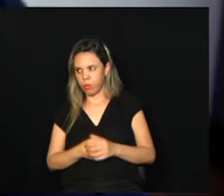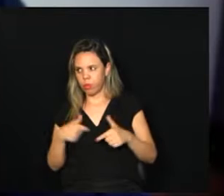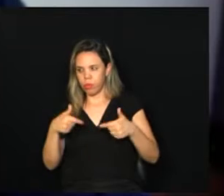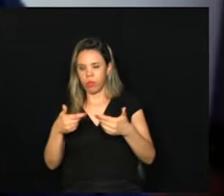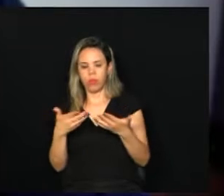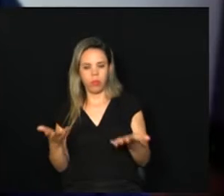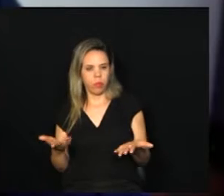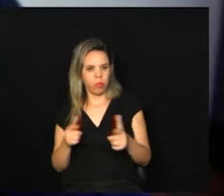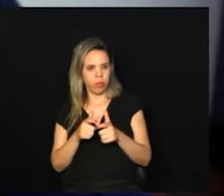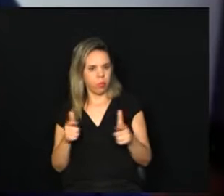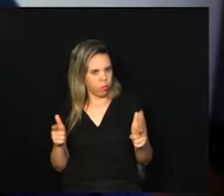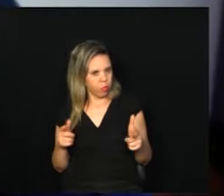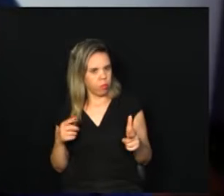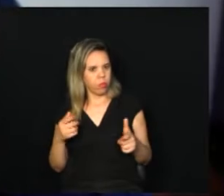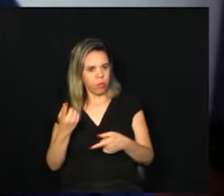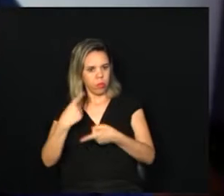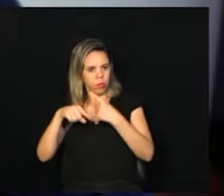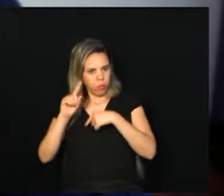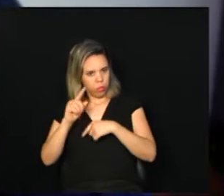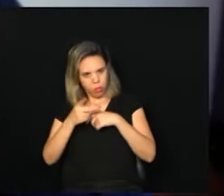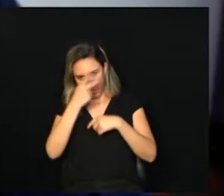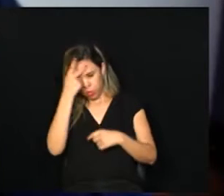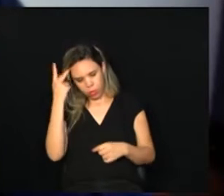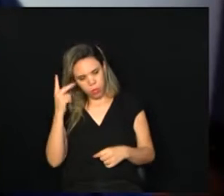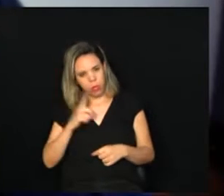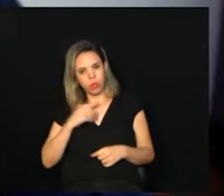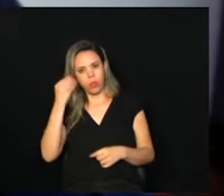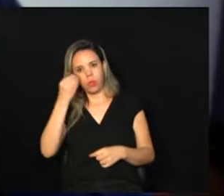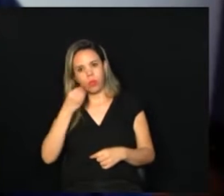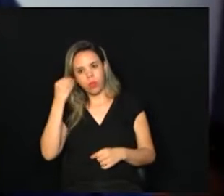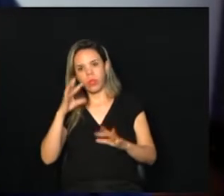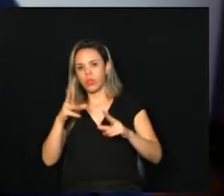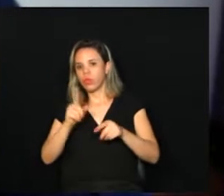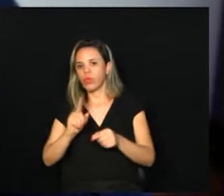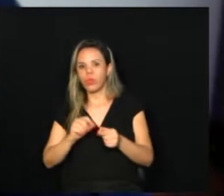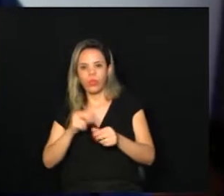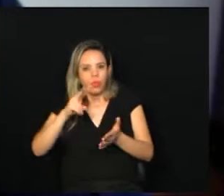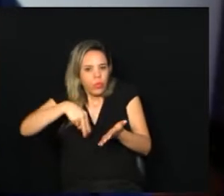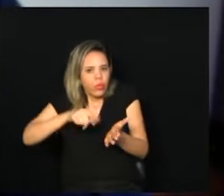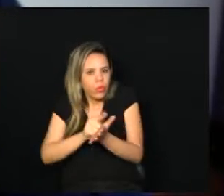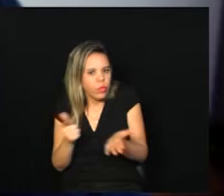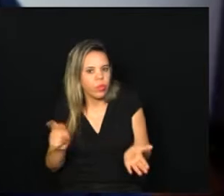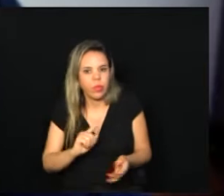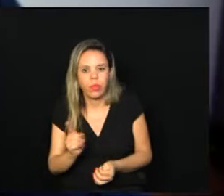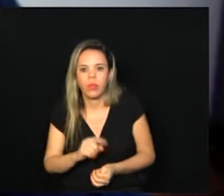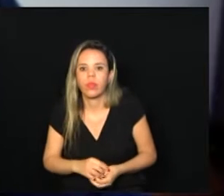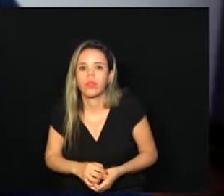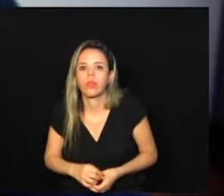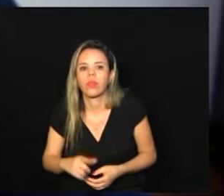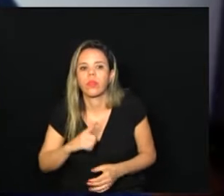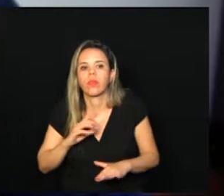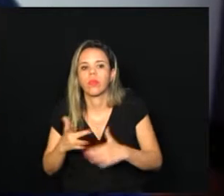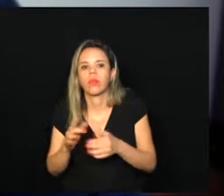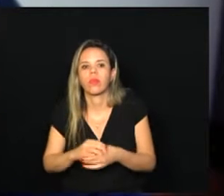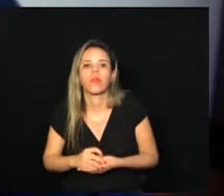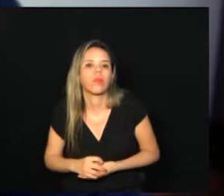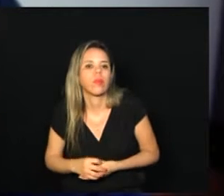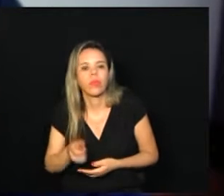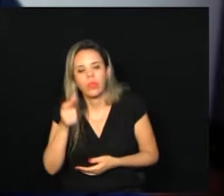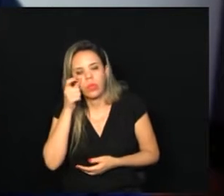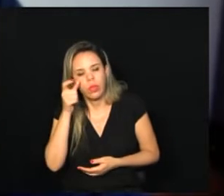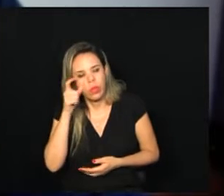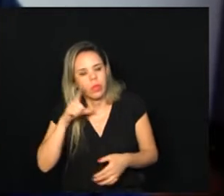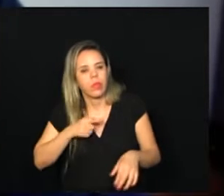ação de grande repercussão para que as pessoas tenham conhecimento. Não é todo mundo que lê jornal, não é todo mundo que tem rede social e